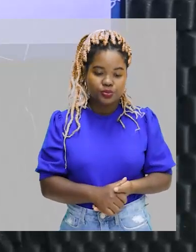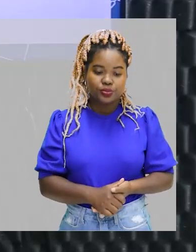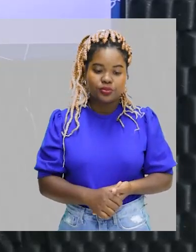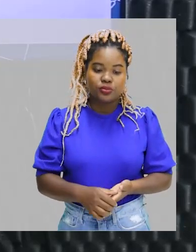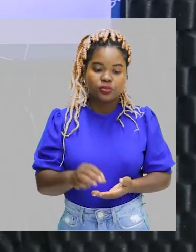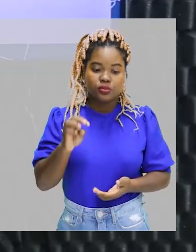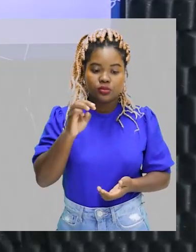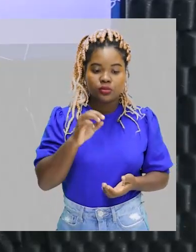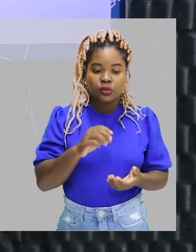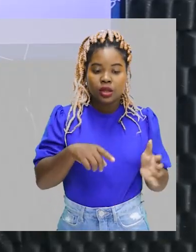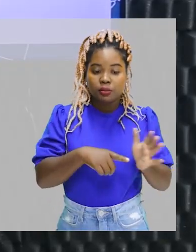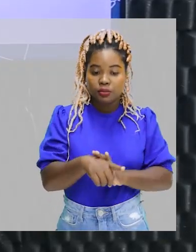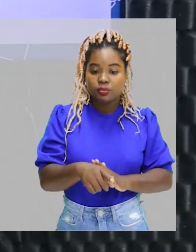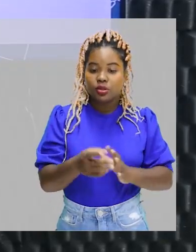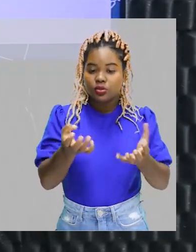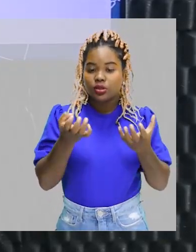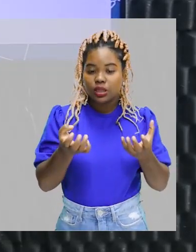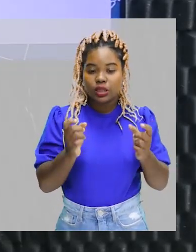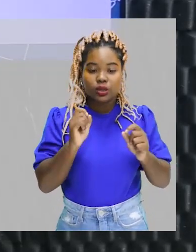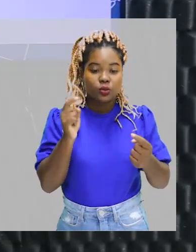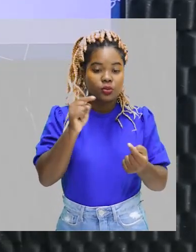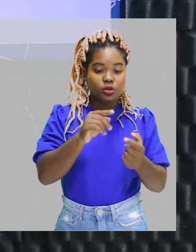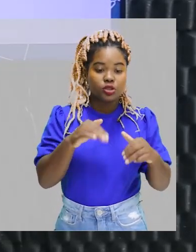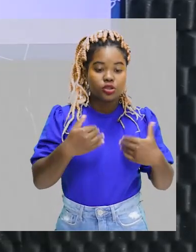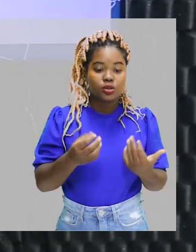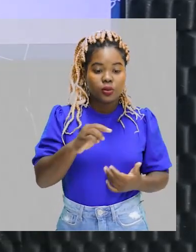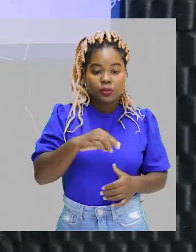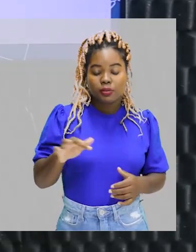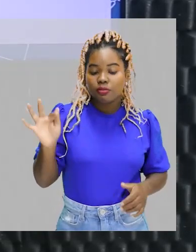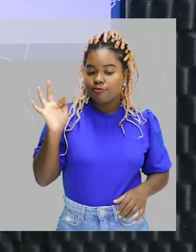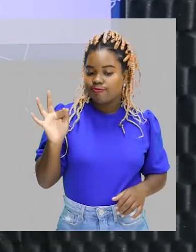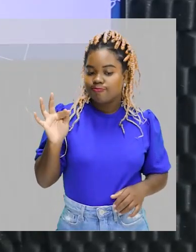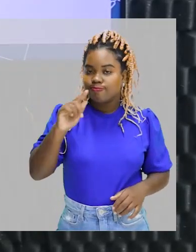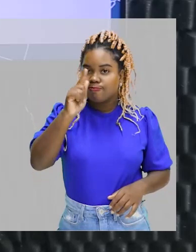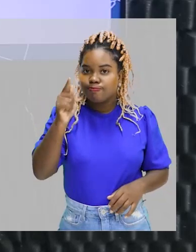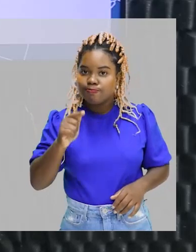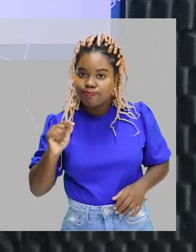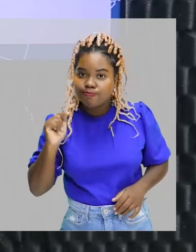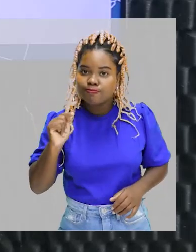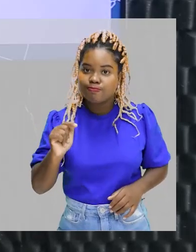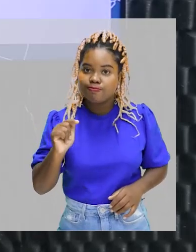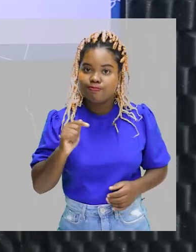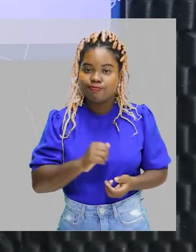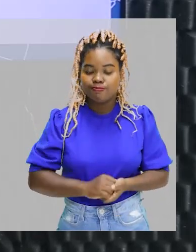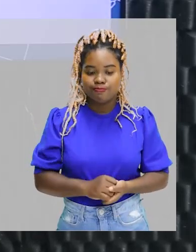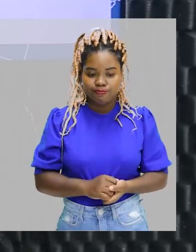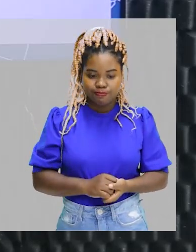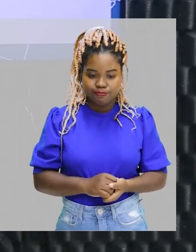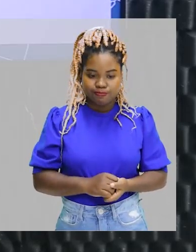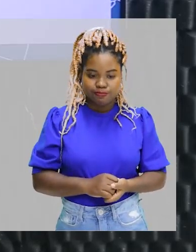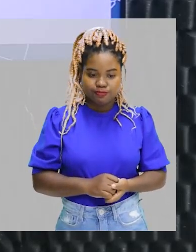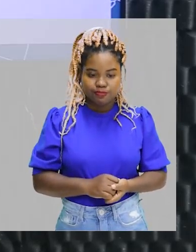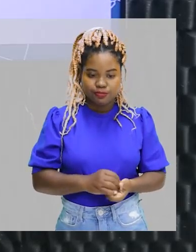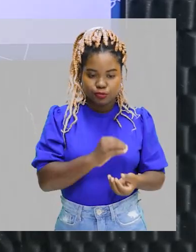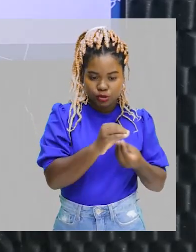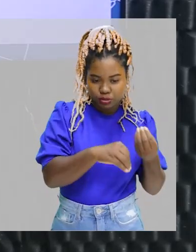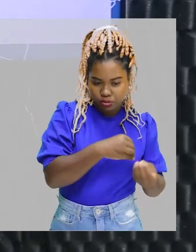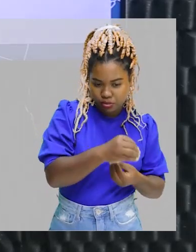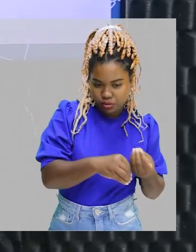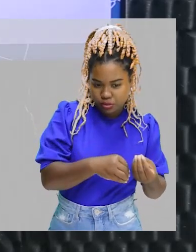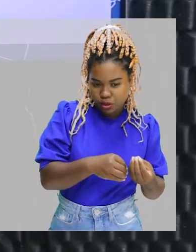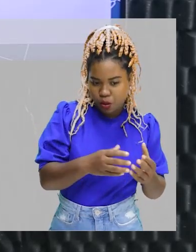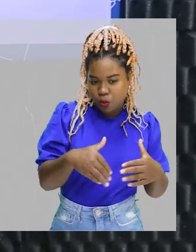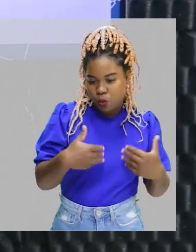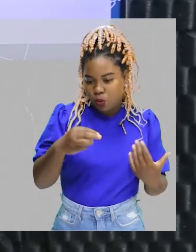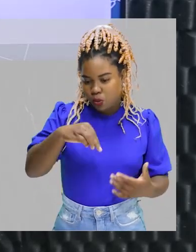Bom, a questão quer saber qual a molaridade final. Então, após essa diluição, qual